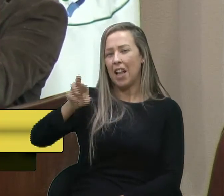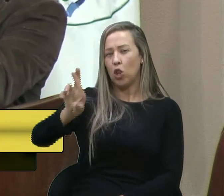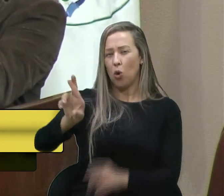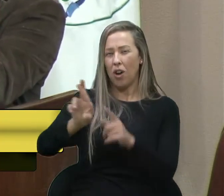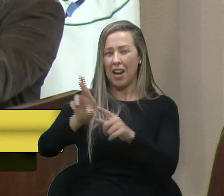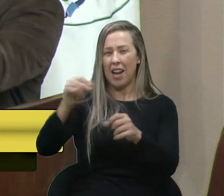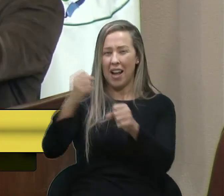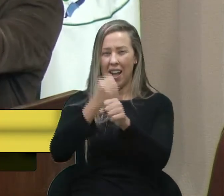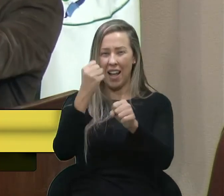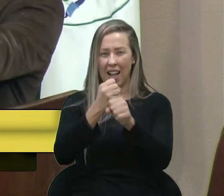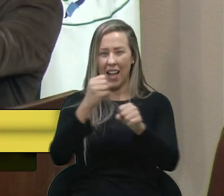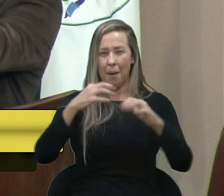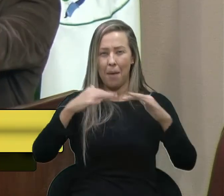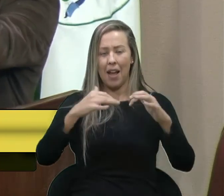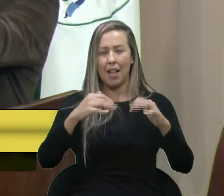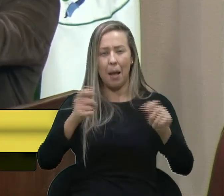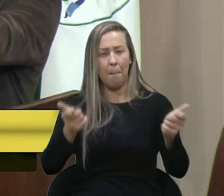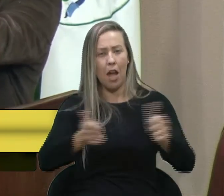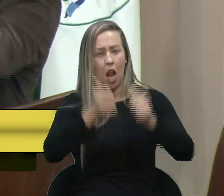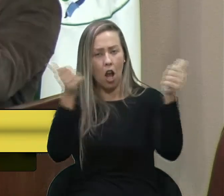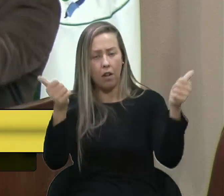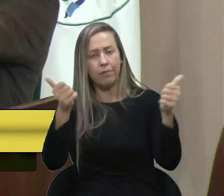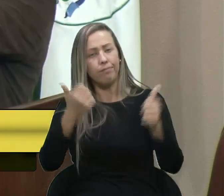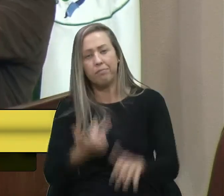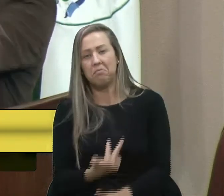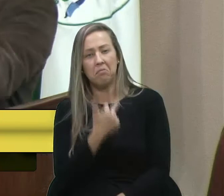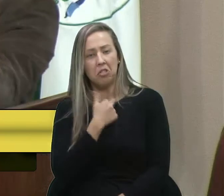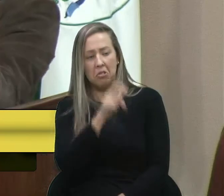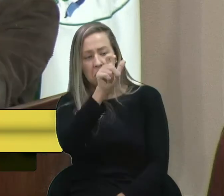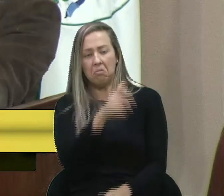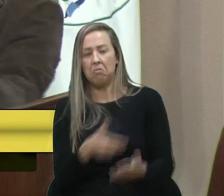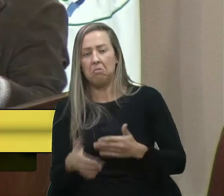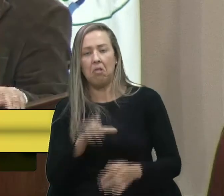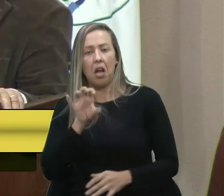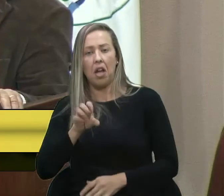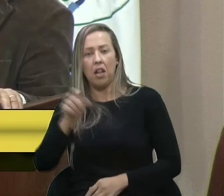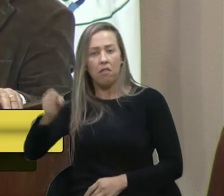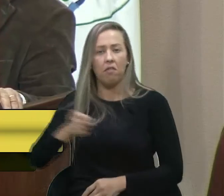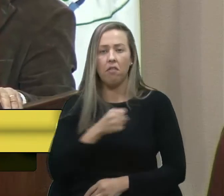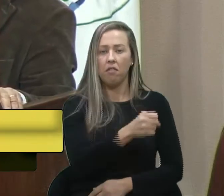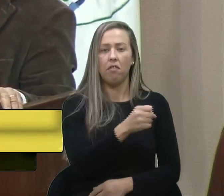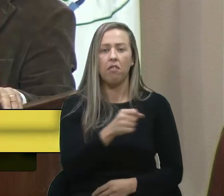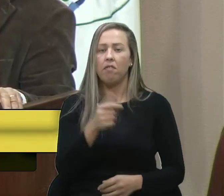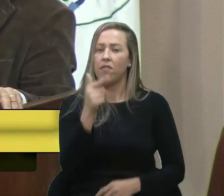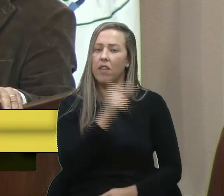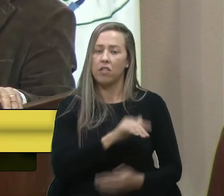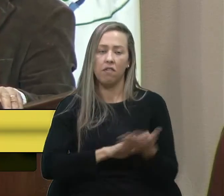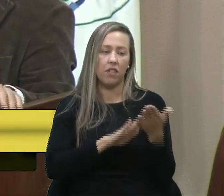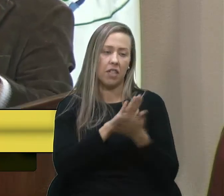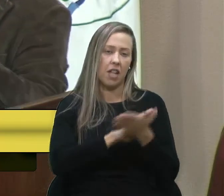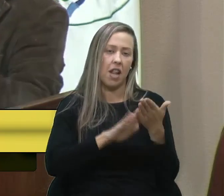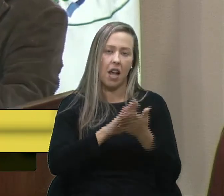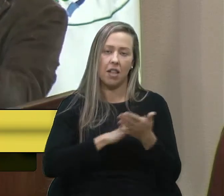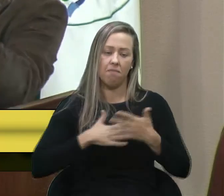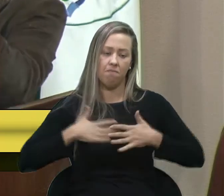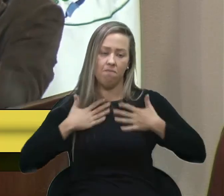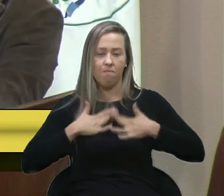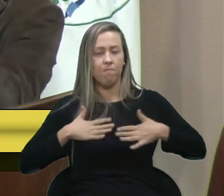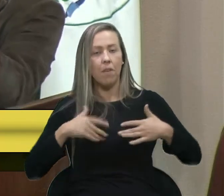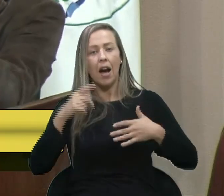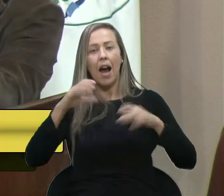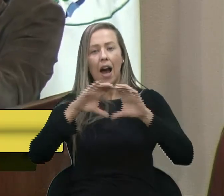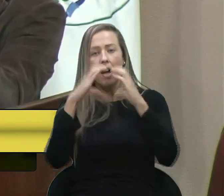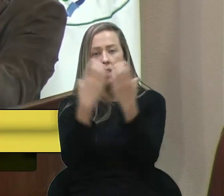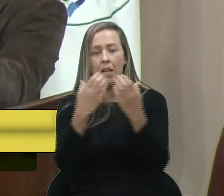melhor, não adianta, tu pode ser quem tu quer, que tu pode ir lá, que tu não vai conseguir fazer um trabalho satisfatório. E a comunidade